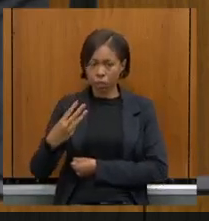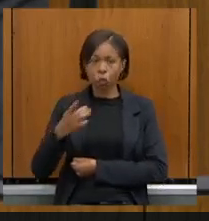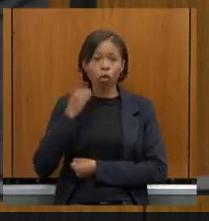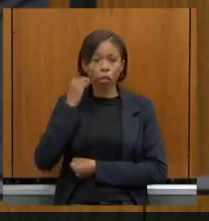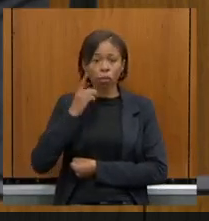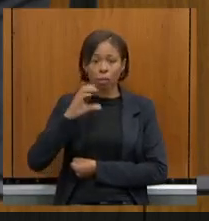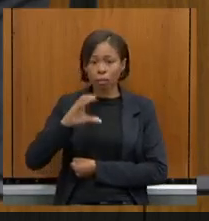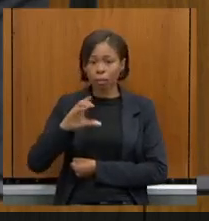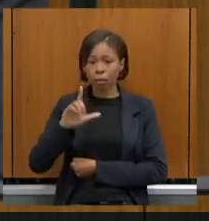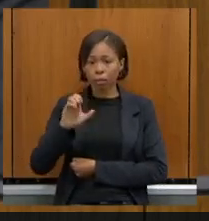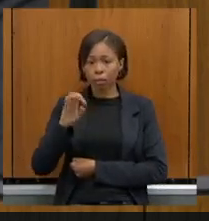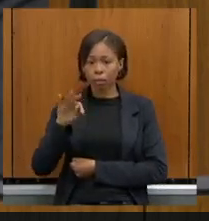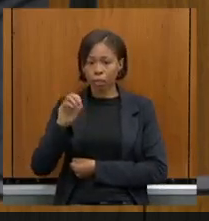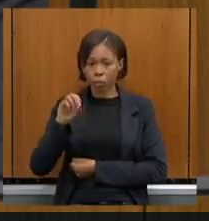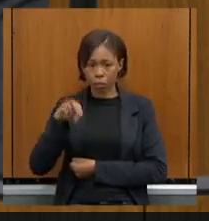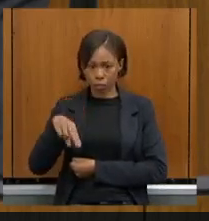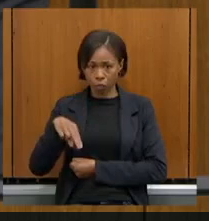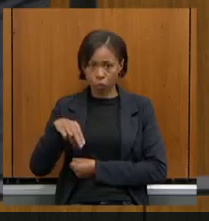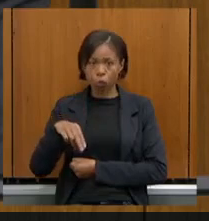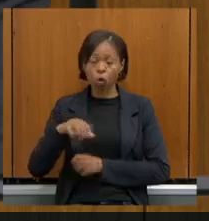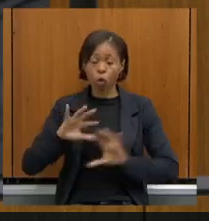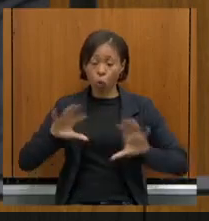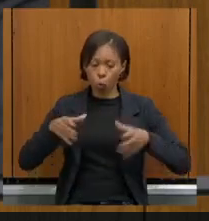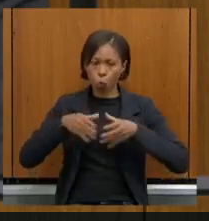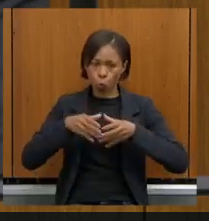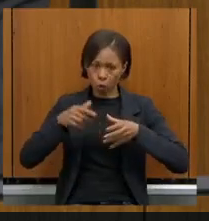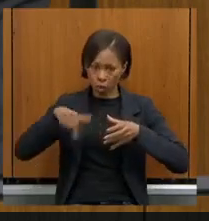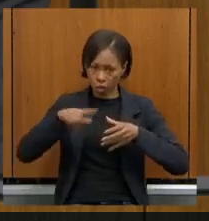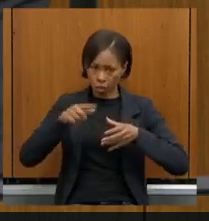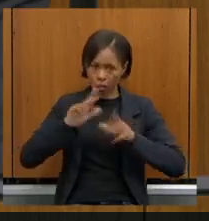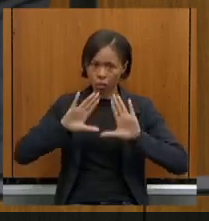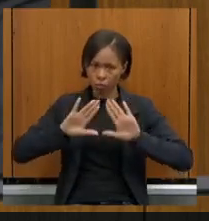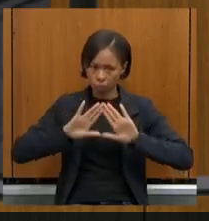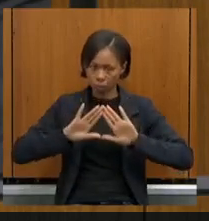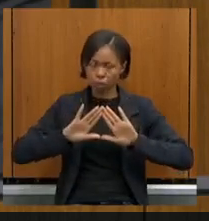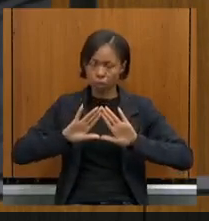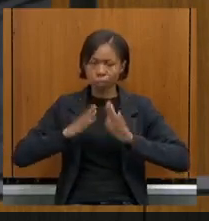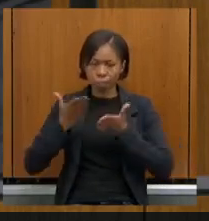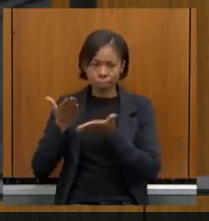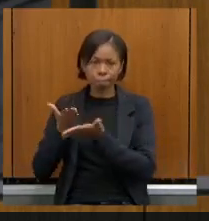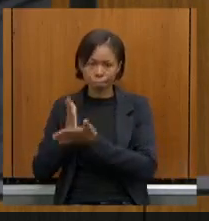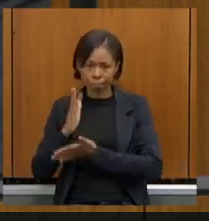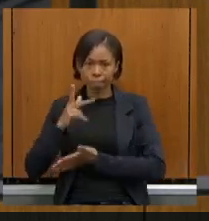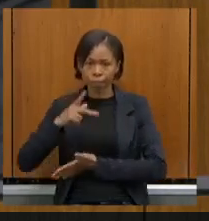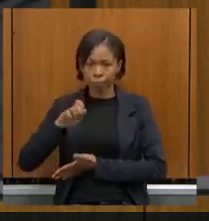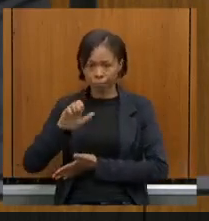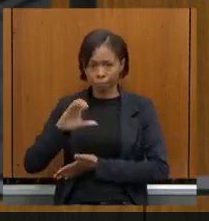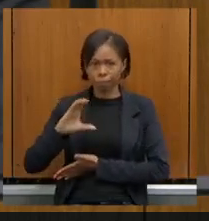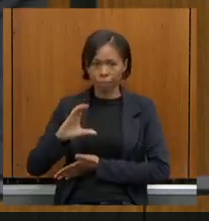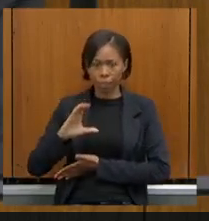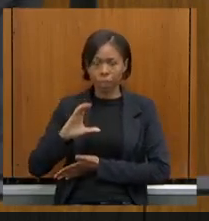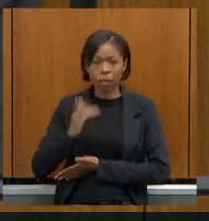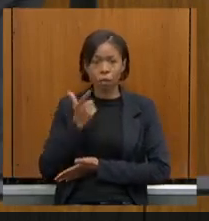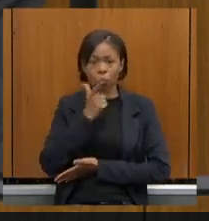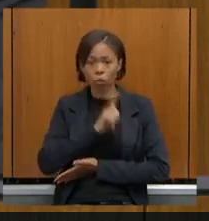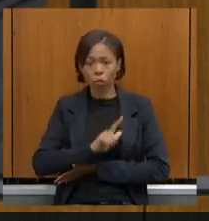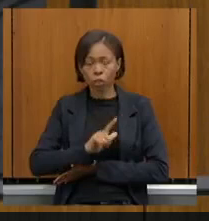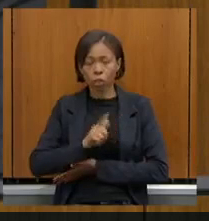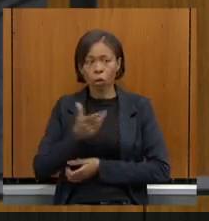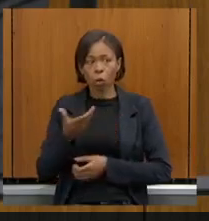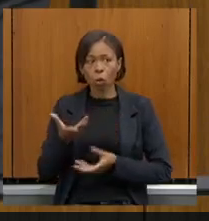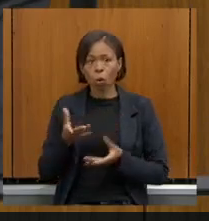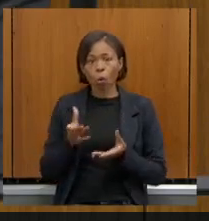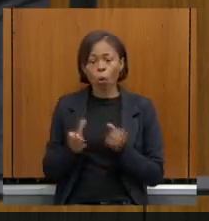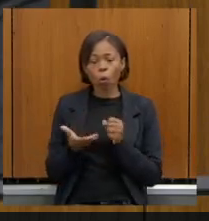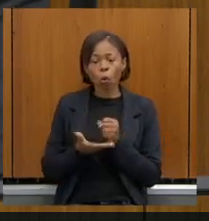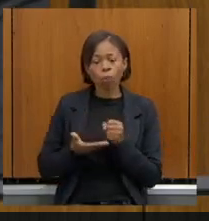apoio maciço aqui da casa e com isso manter a cota mínima de 7,62